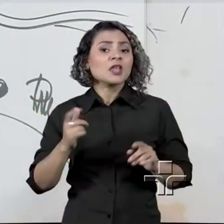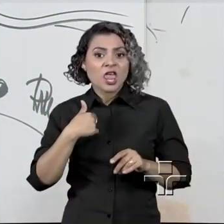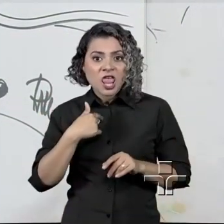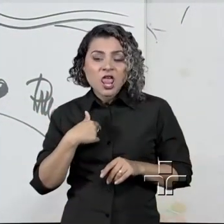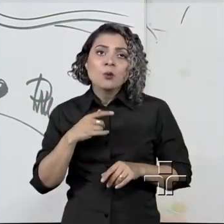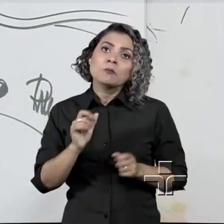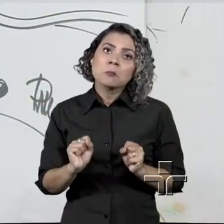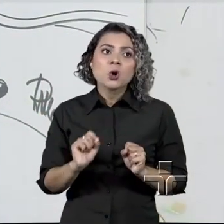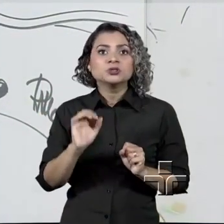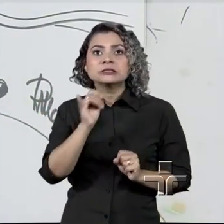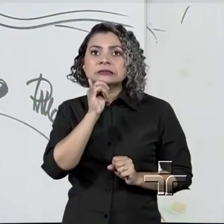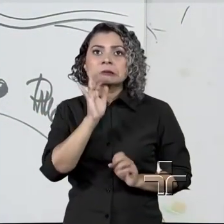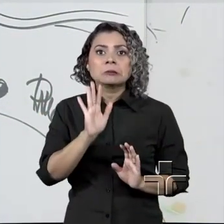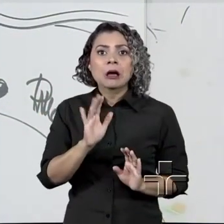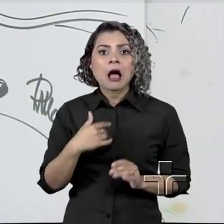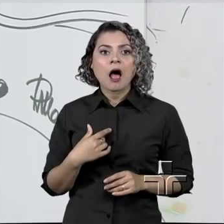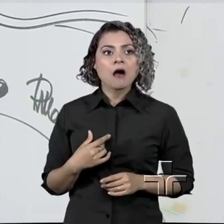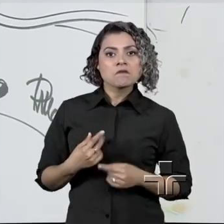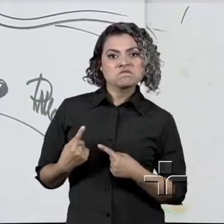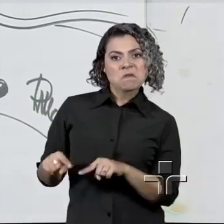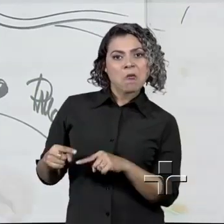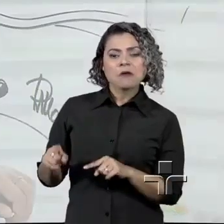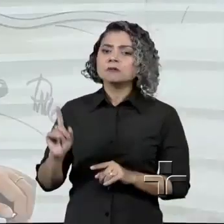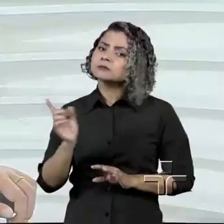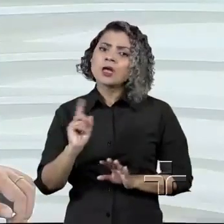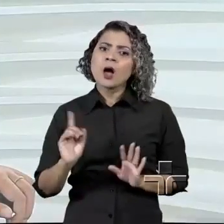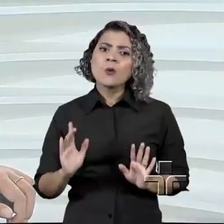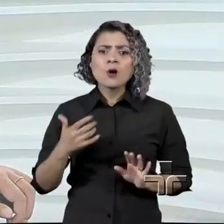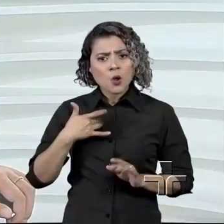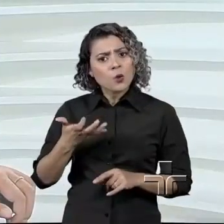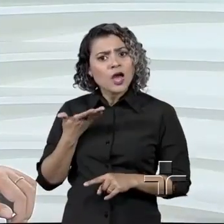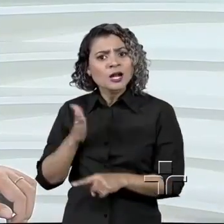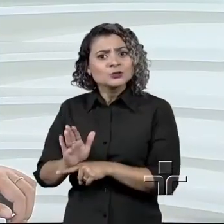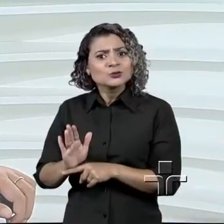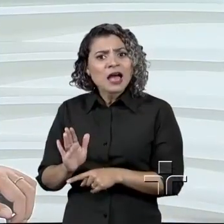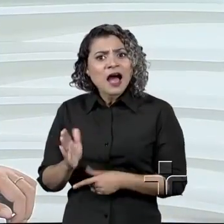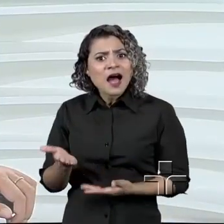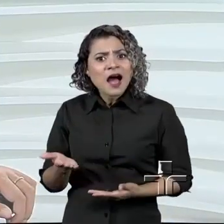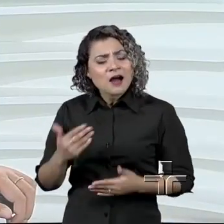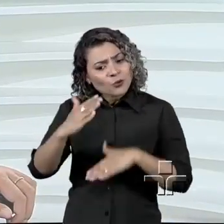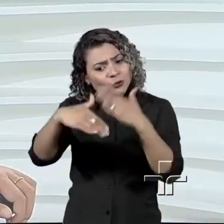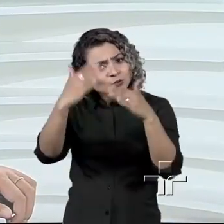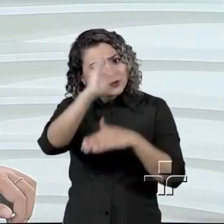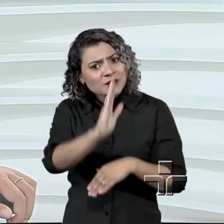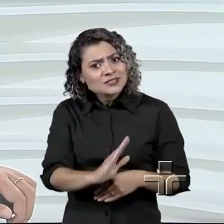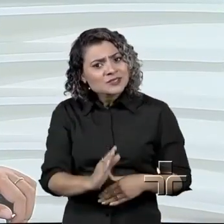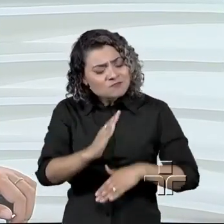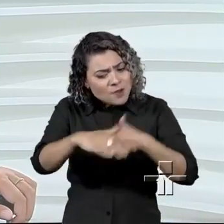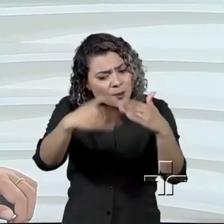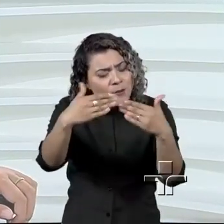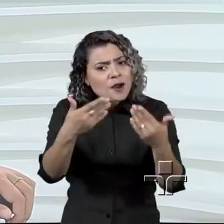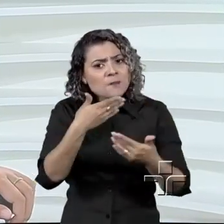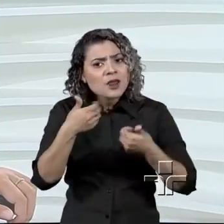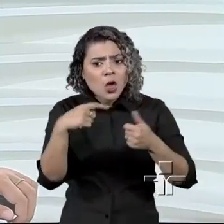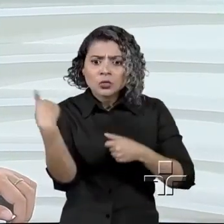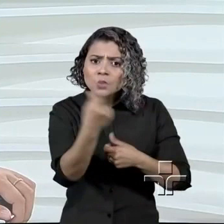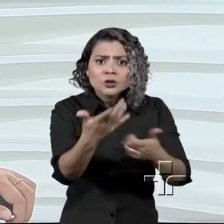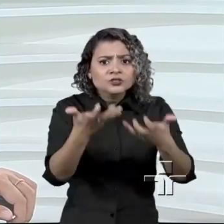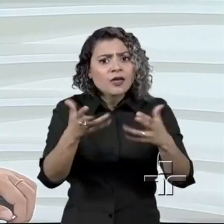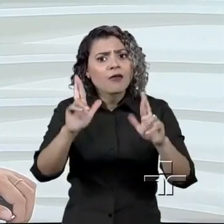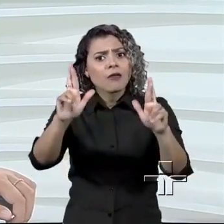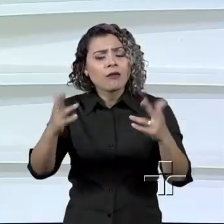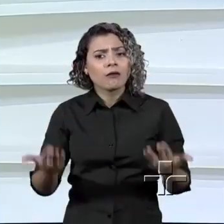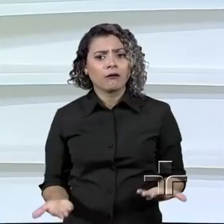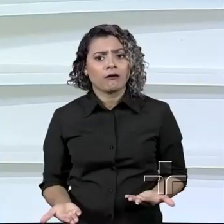ser situação por ser situação, mas eu quero ajudar a construir o Brasil que todos nós queremos.